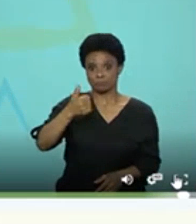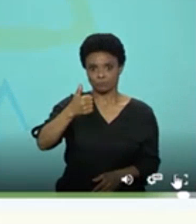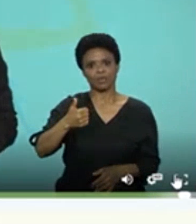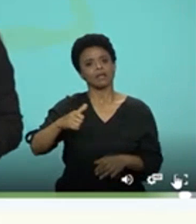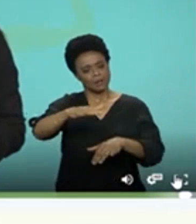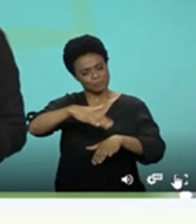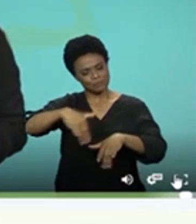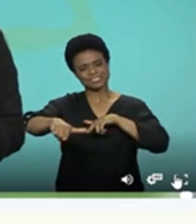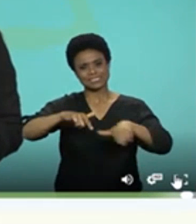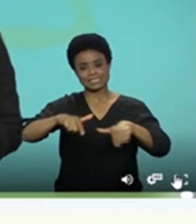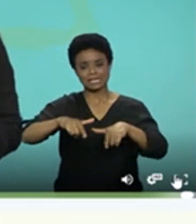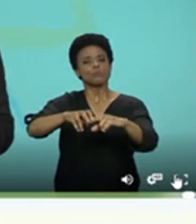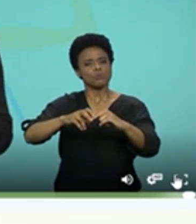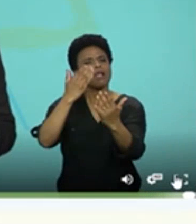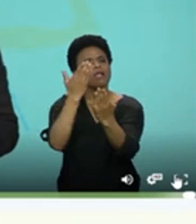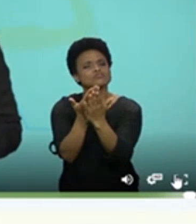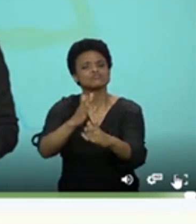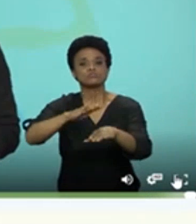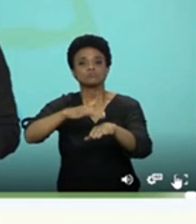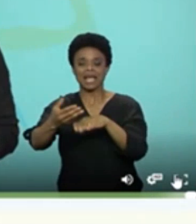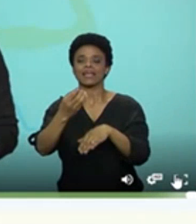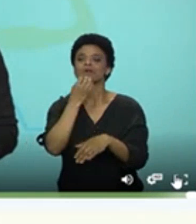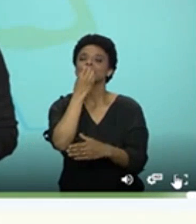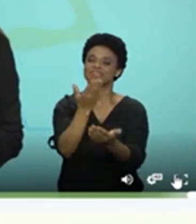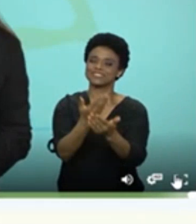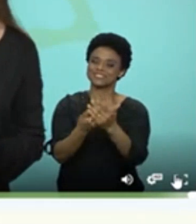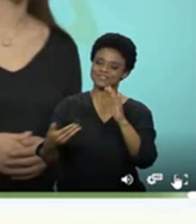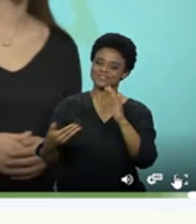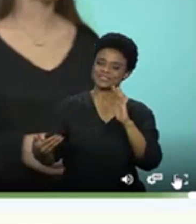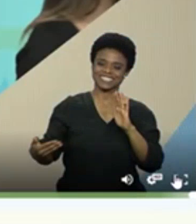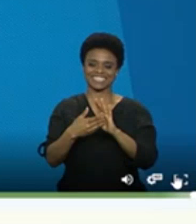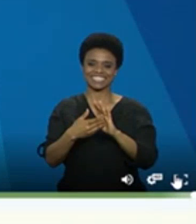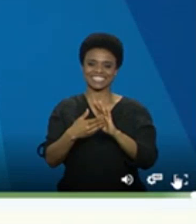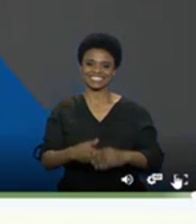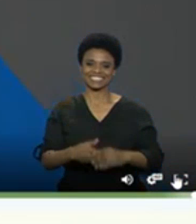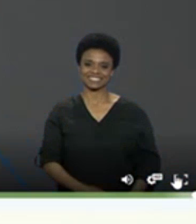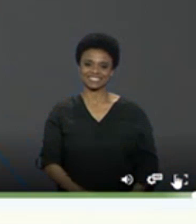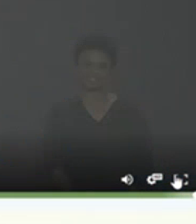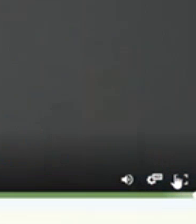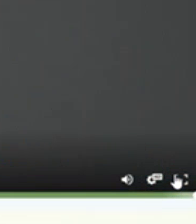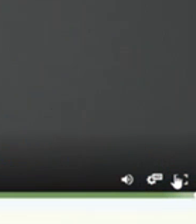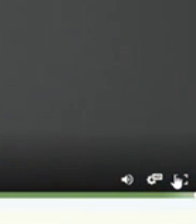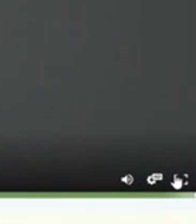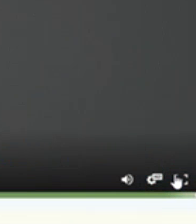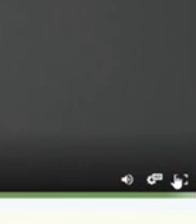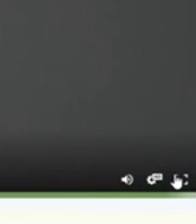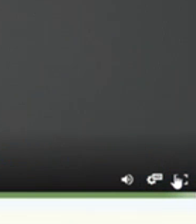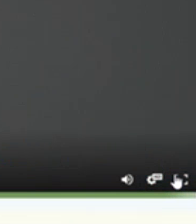isso, continue se aprofundando no assunto. Bons estudos e até mais!